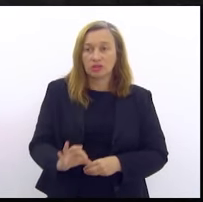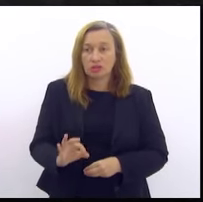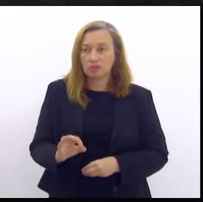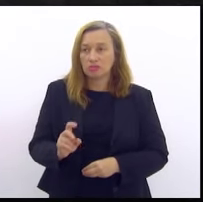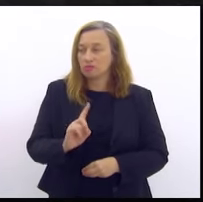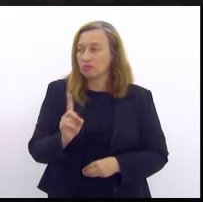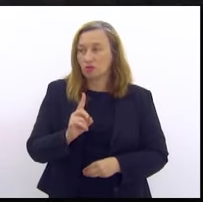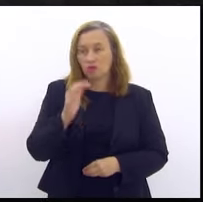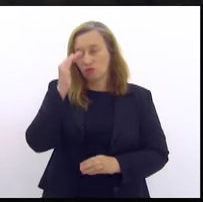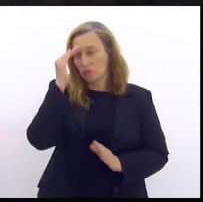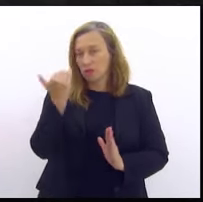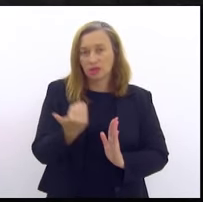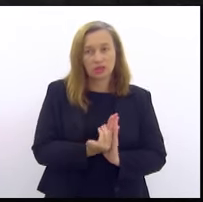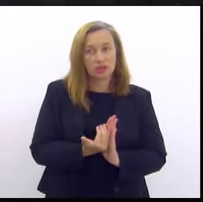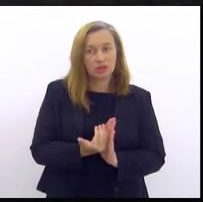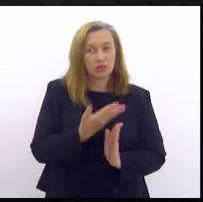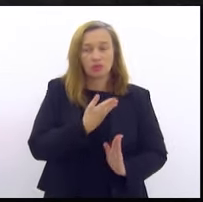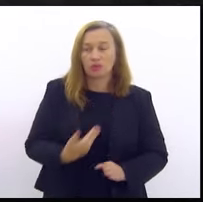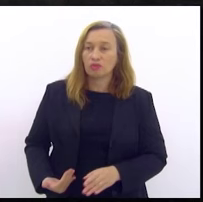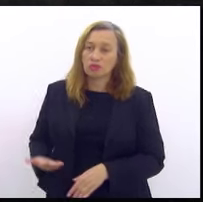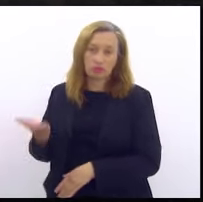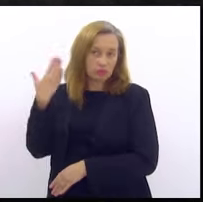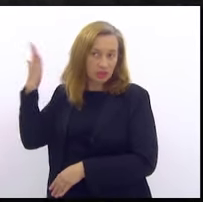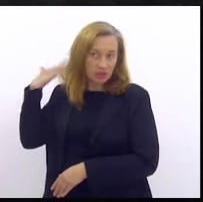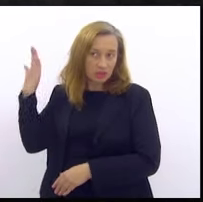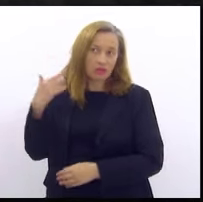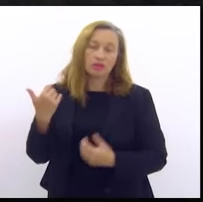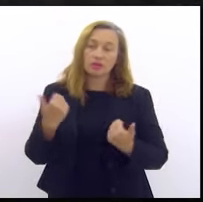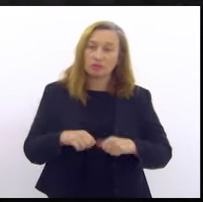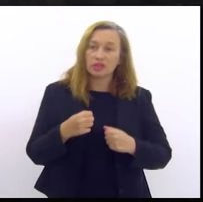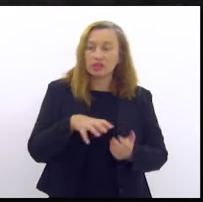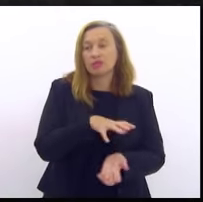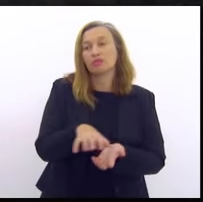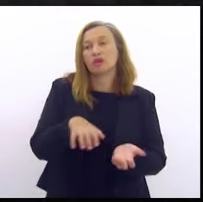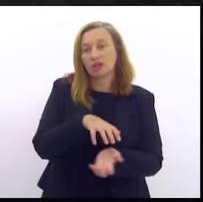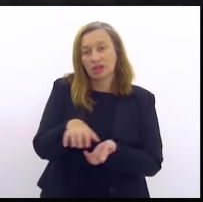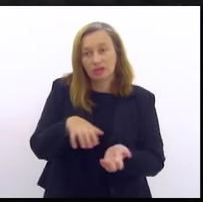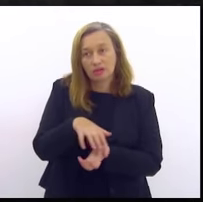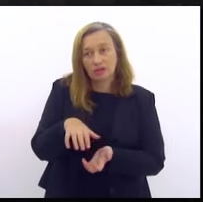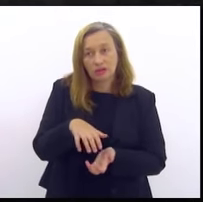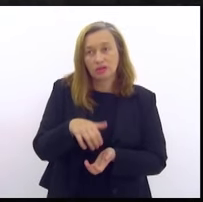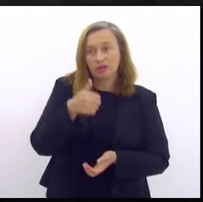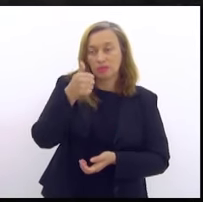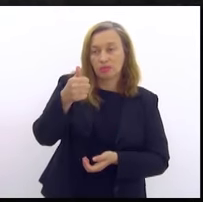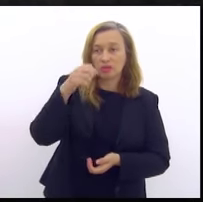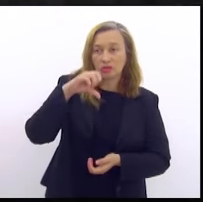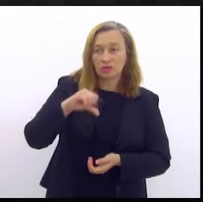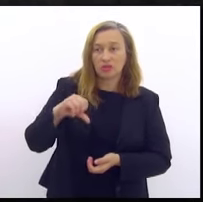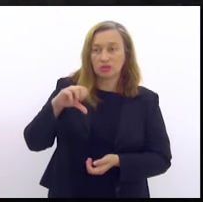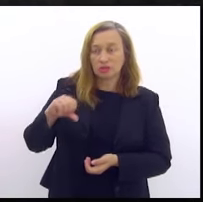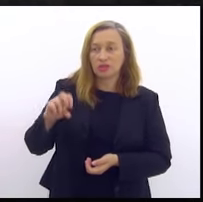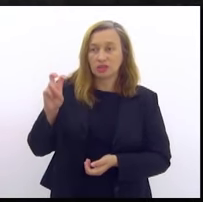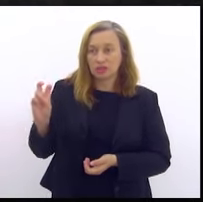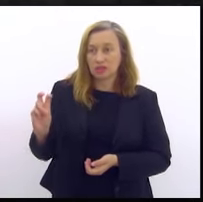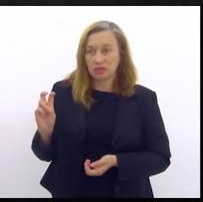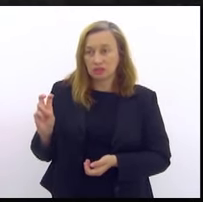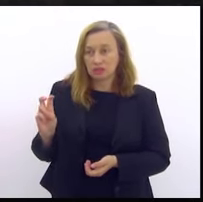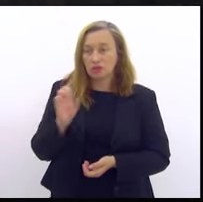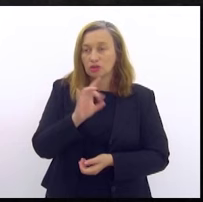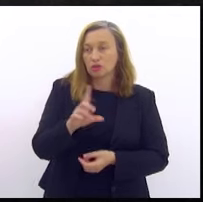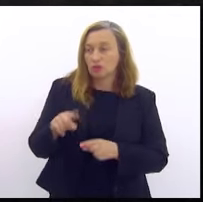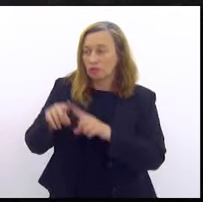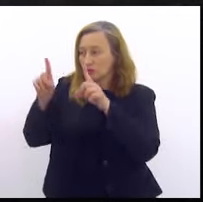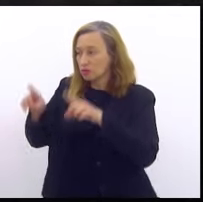foi respeitado no governo da época. Foi necessário uma greve, que fizemos em 1995, uma greve apenas dos